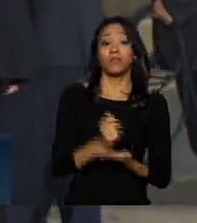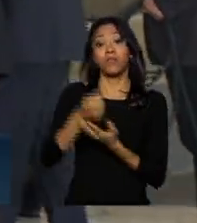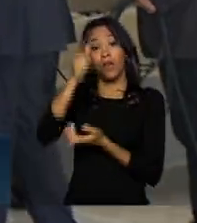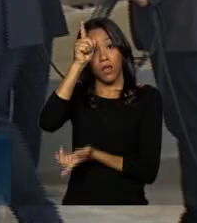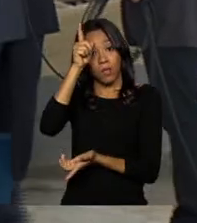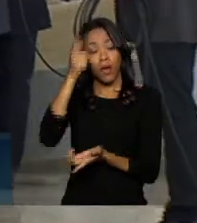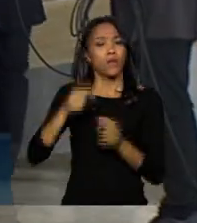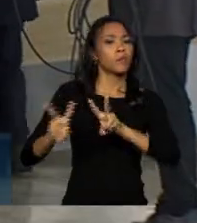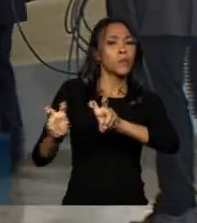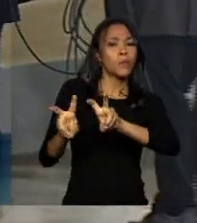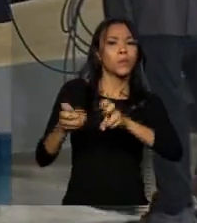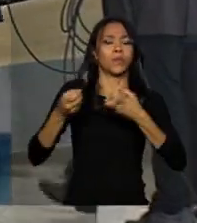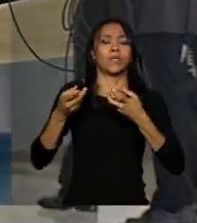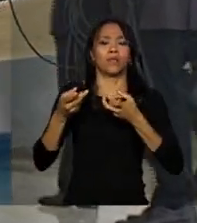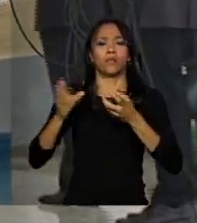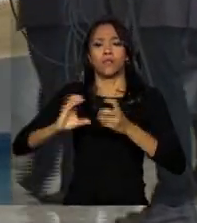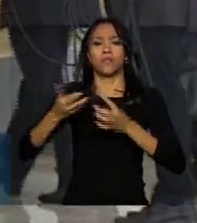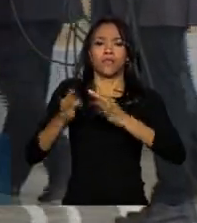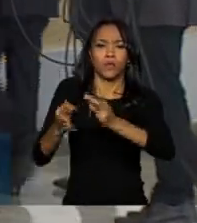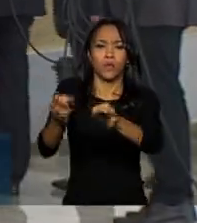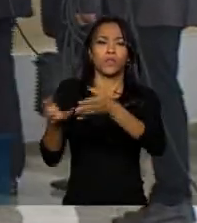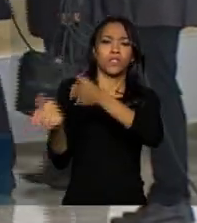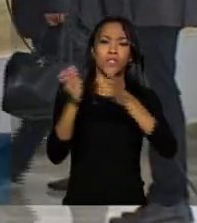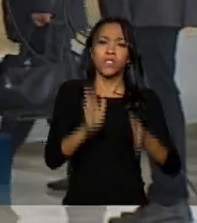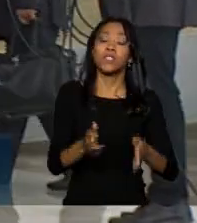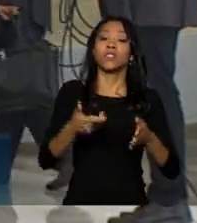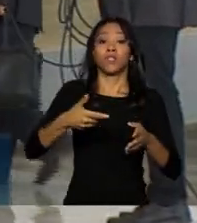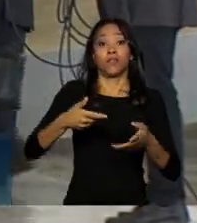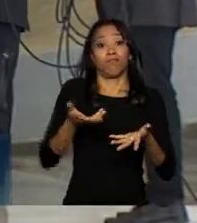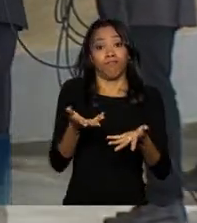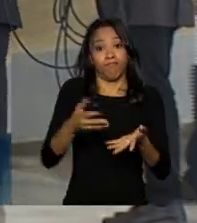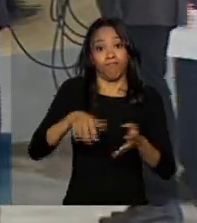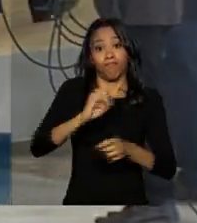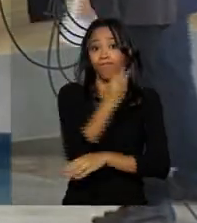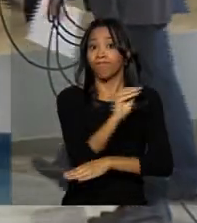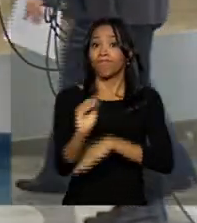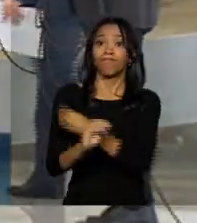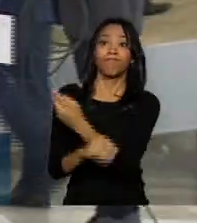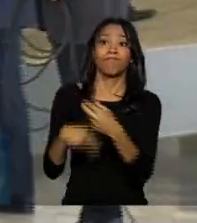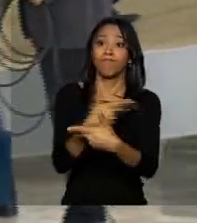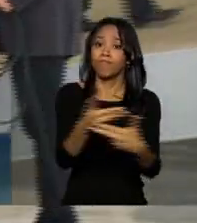em ciência, tecnologia, meio ambiente e outras áreas.